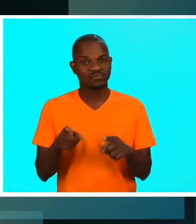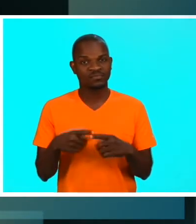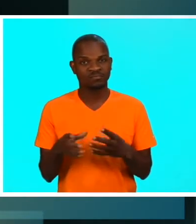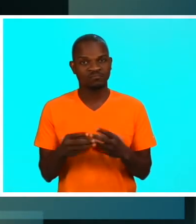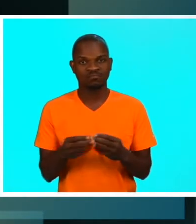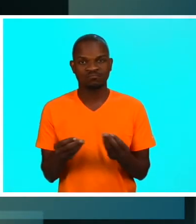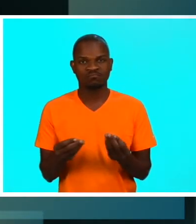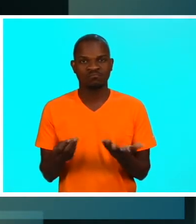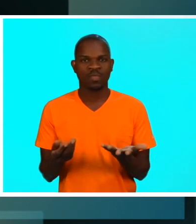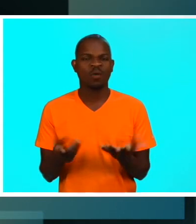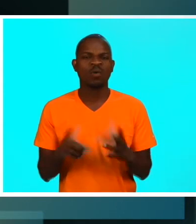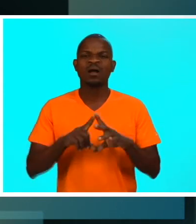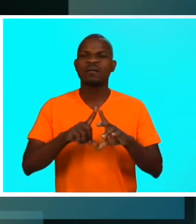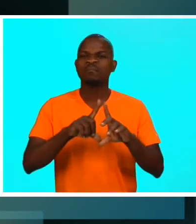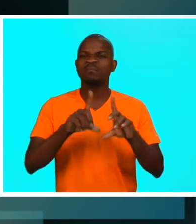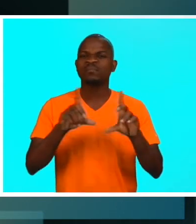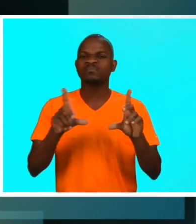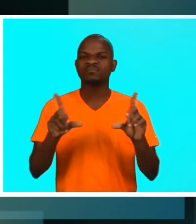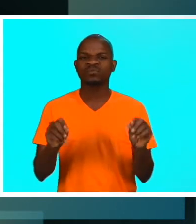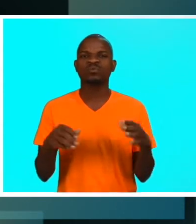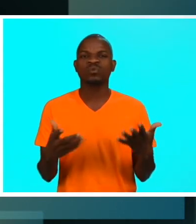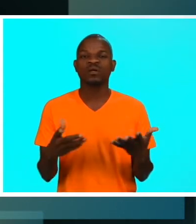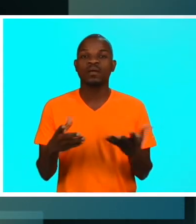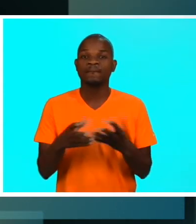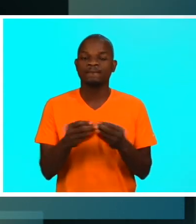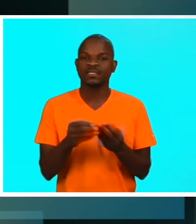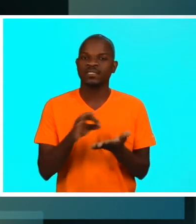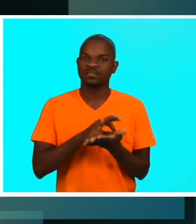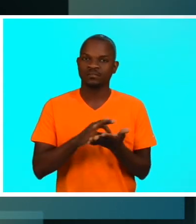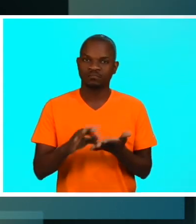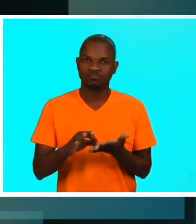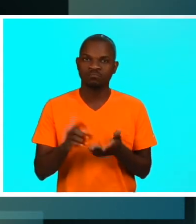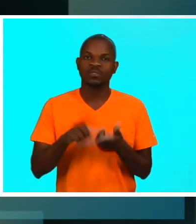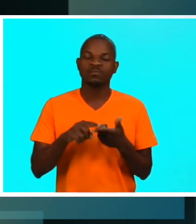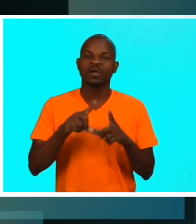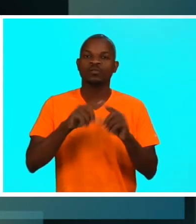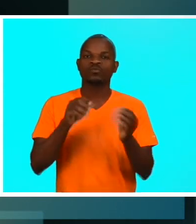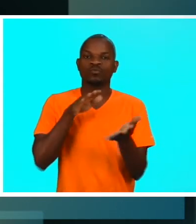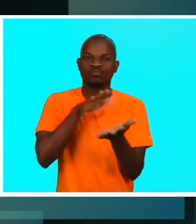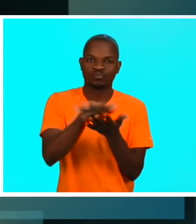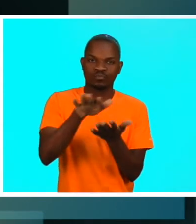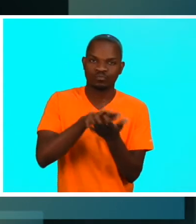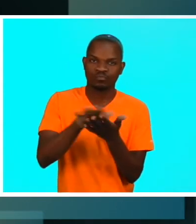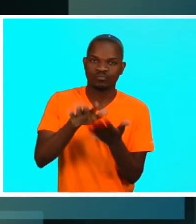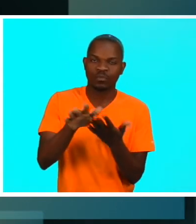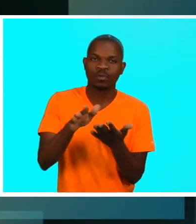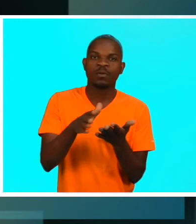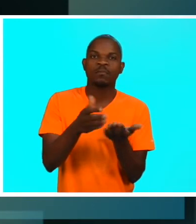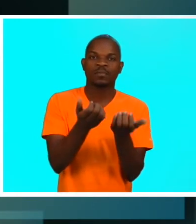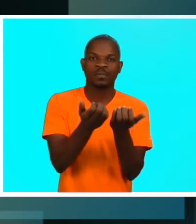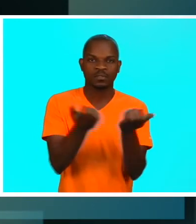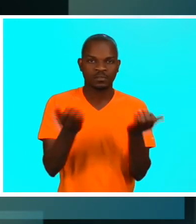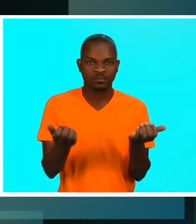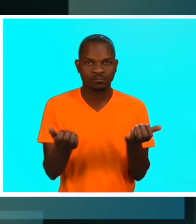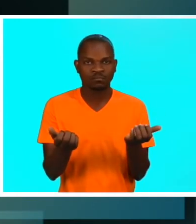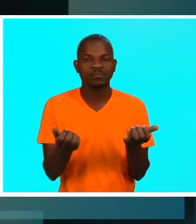Um kit de higiene das suas famílias, para além de aconselhamento psicológico